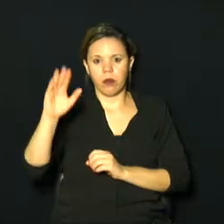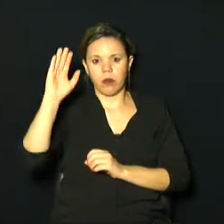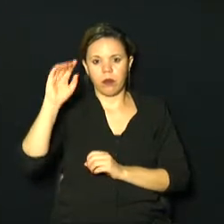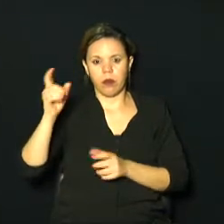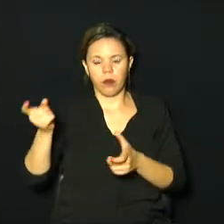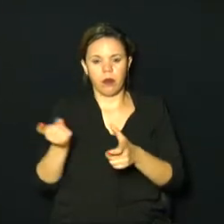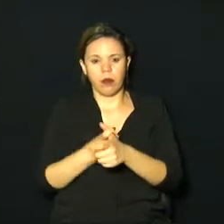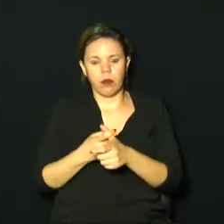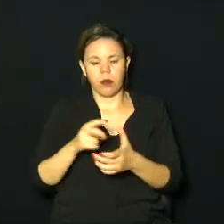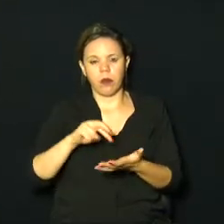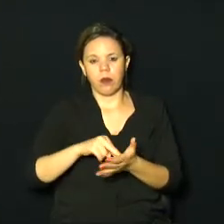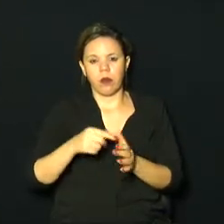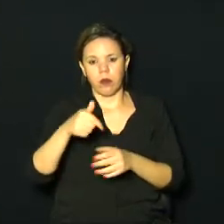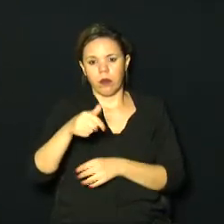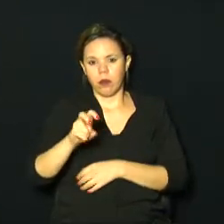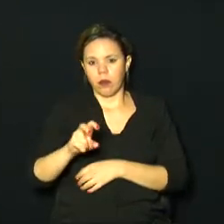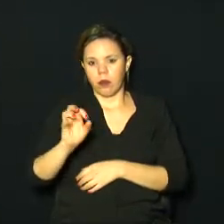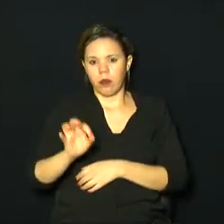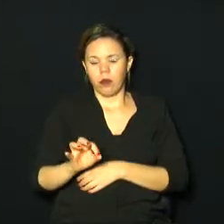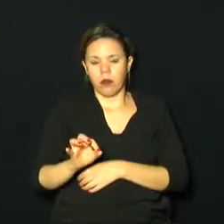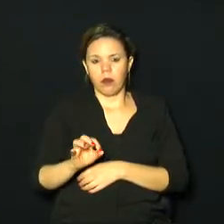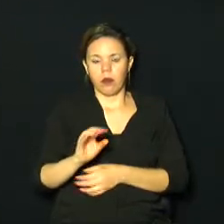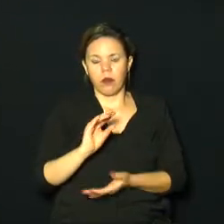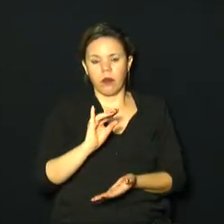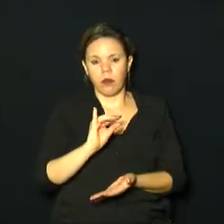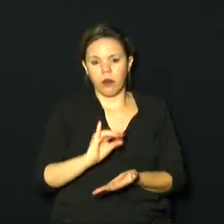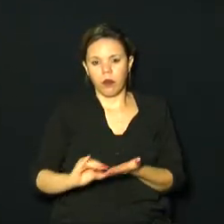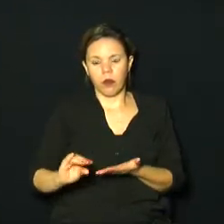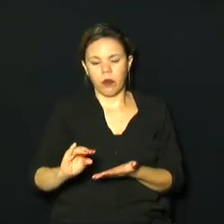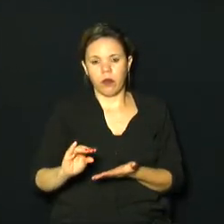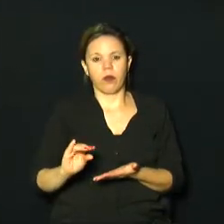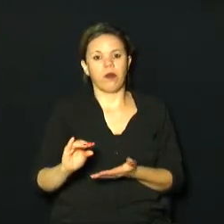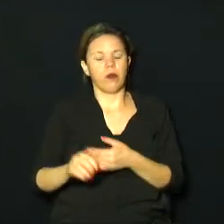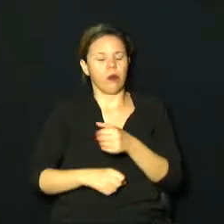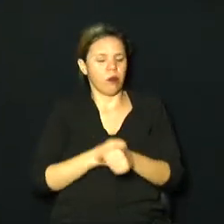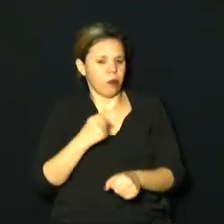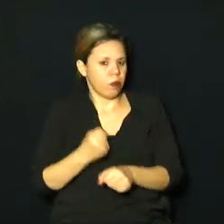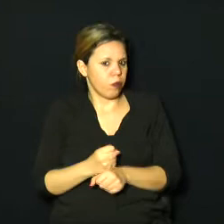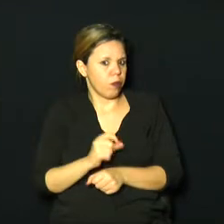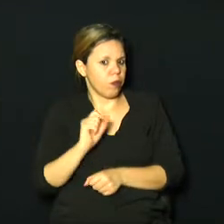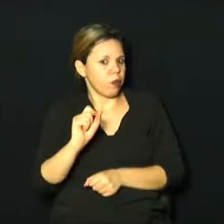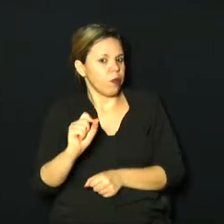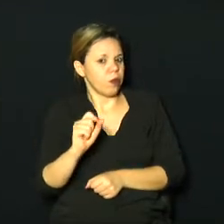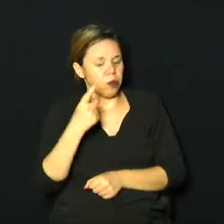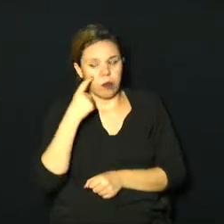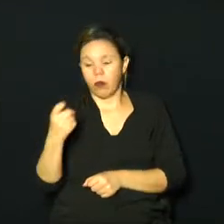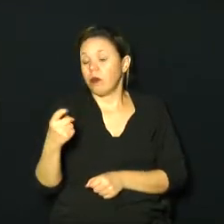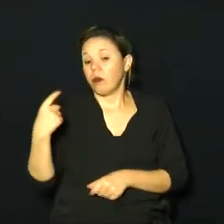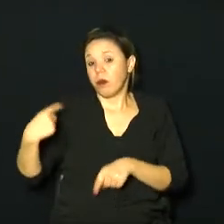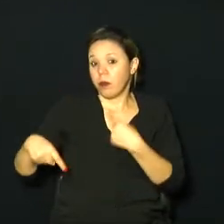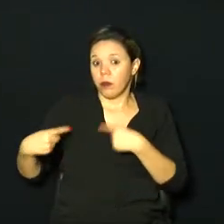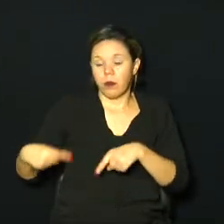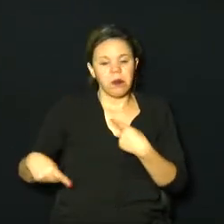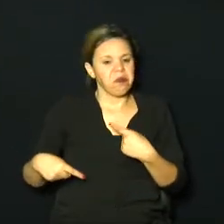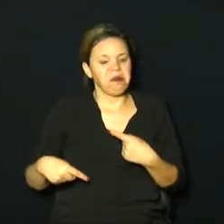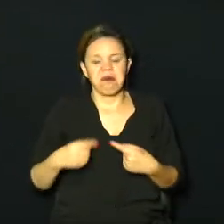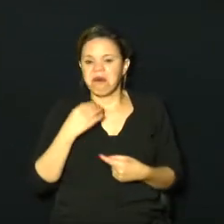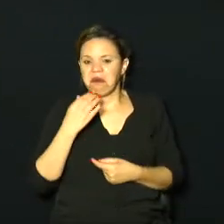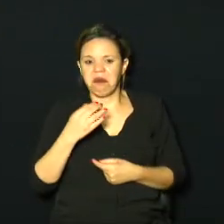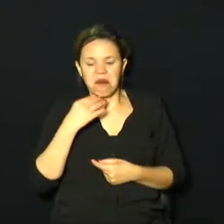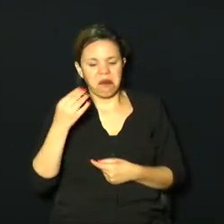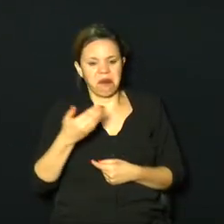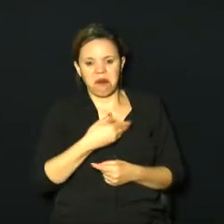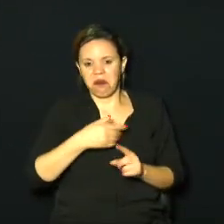os 75% do que é um orçamento anual. Então, a quem interessa uma política que não faz a política pública